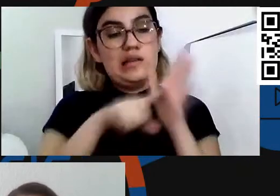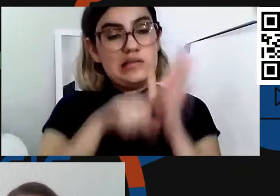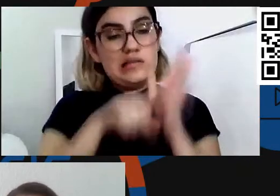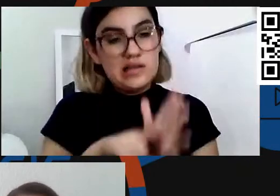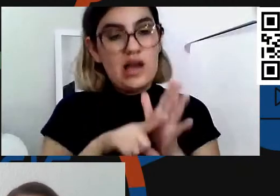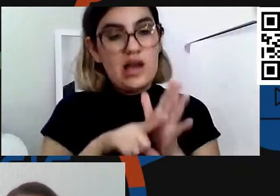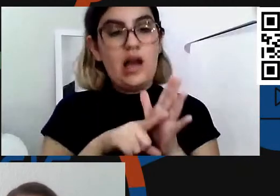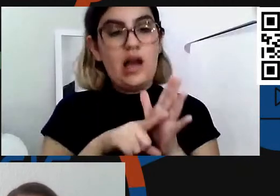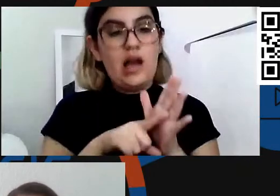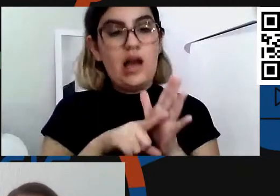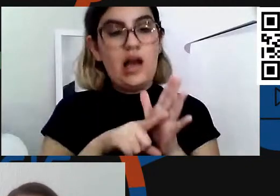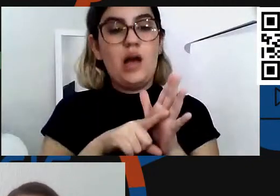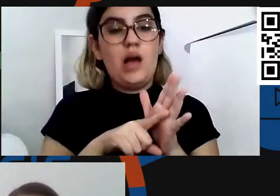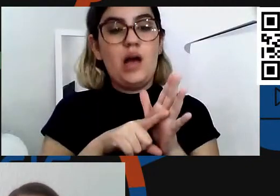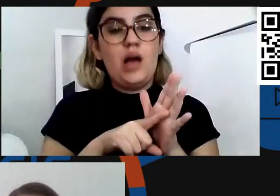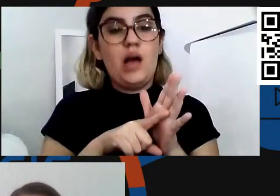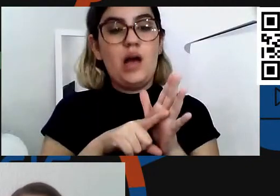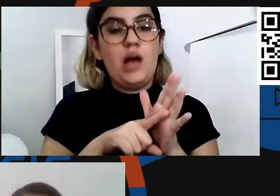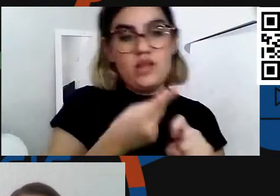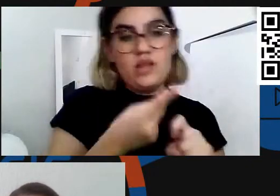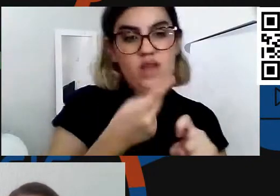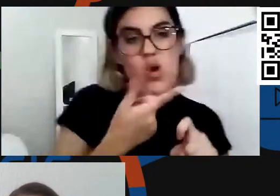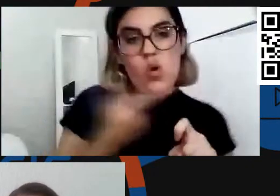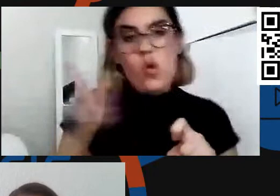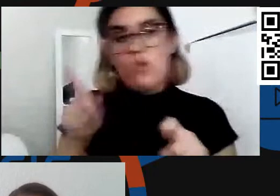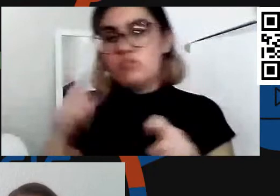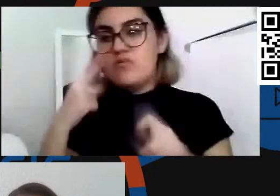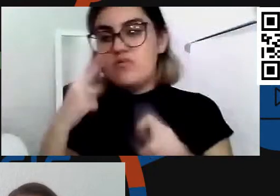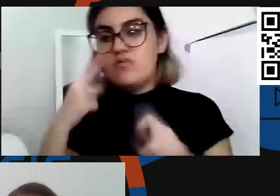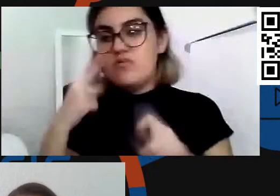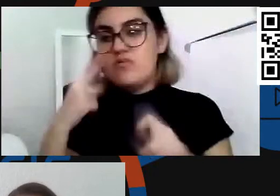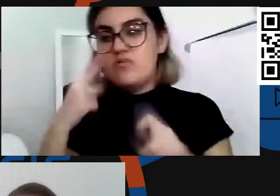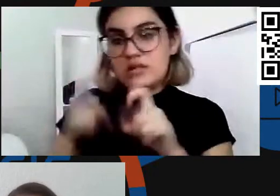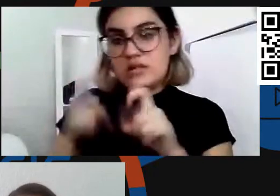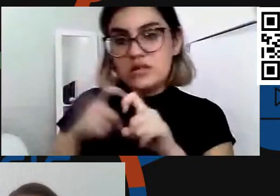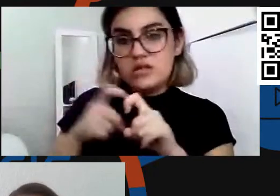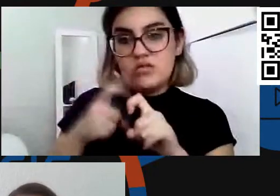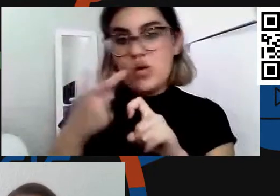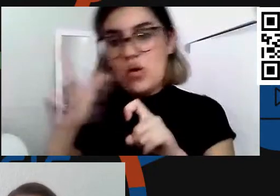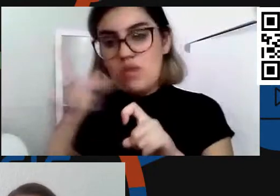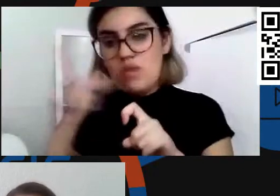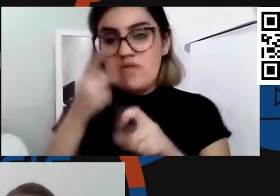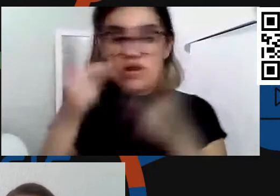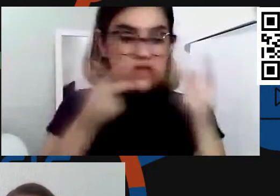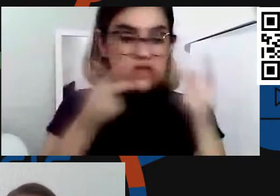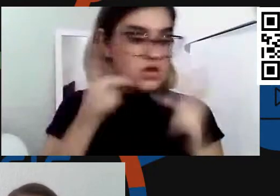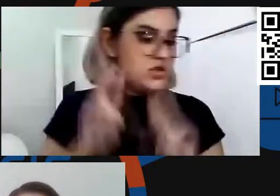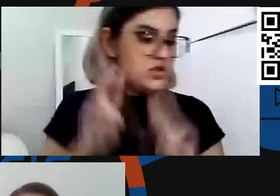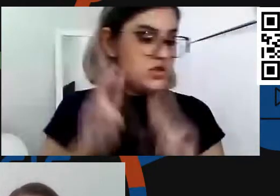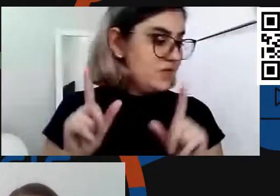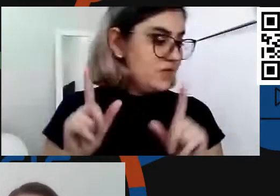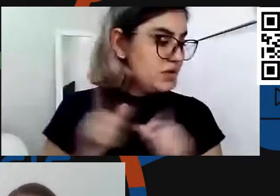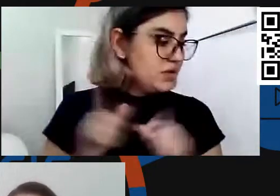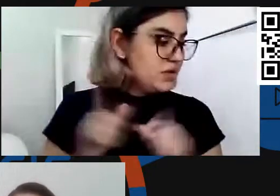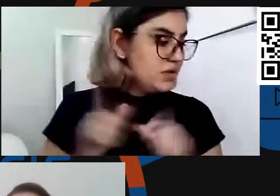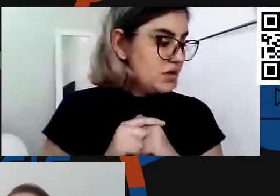então, ele começou a organizar mundialmente com outros colegas dele